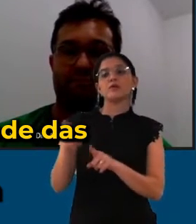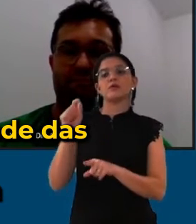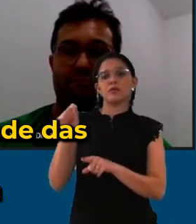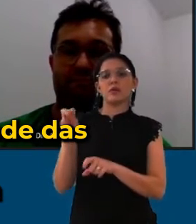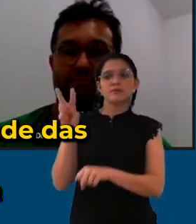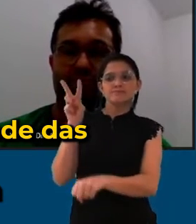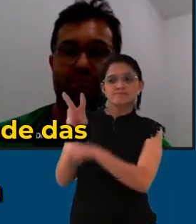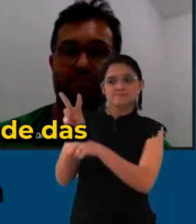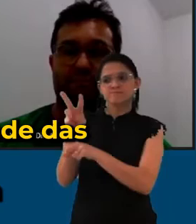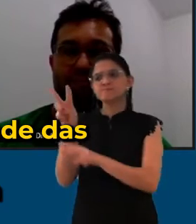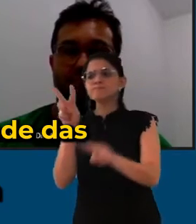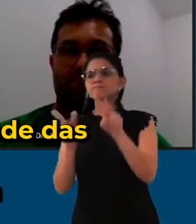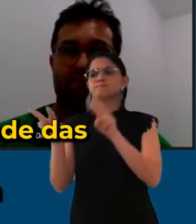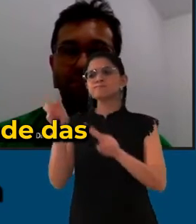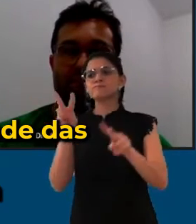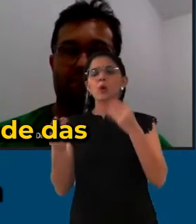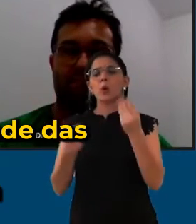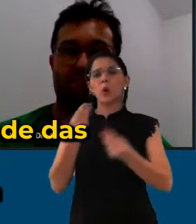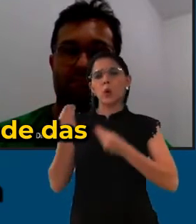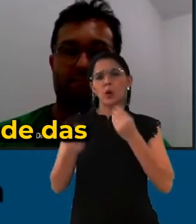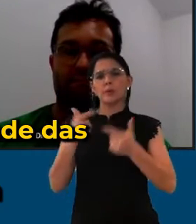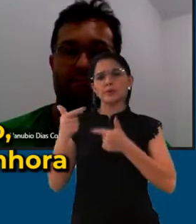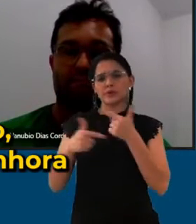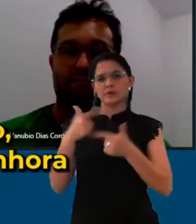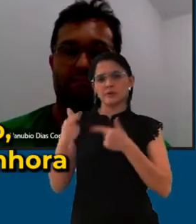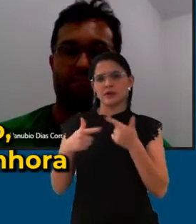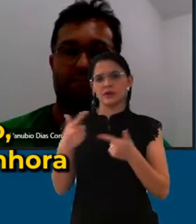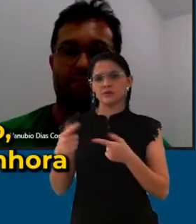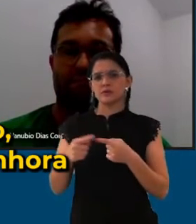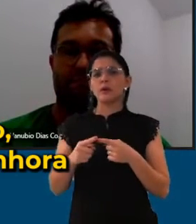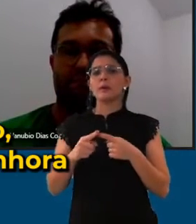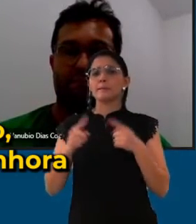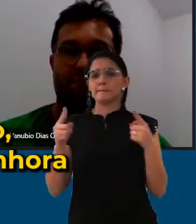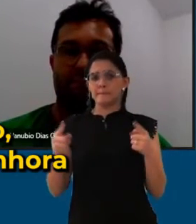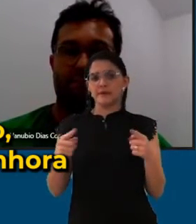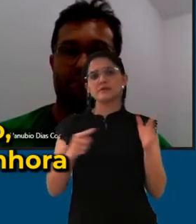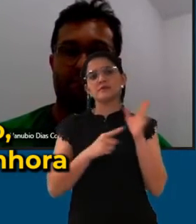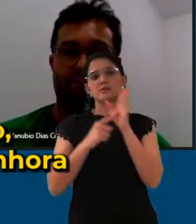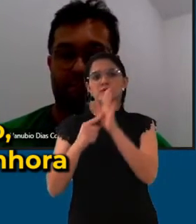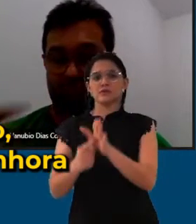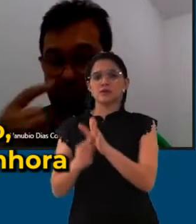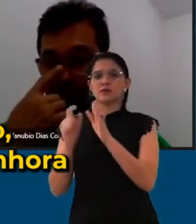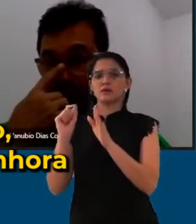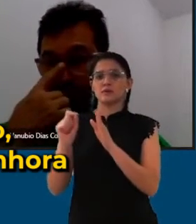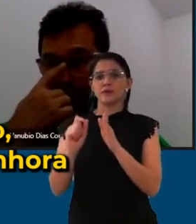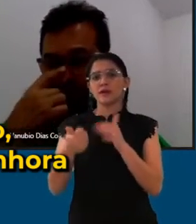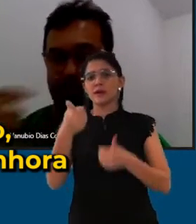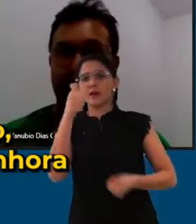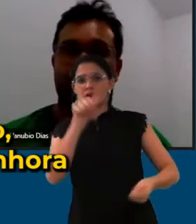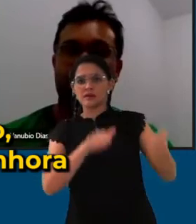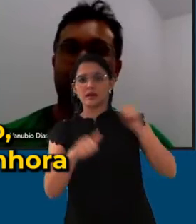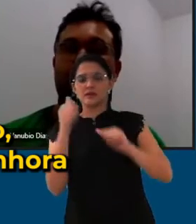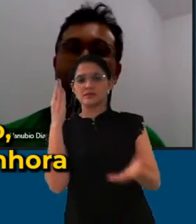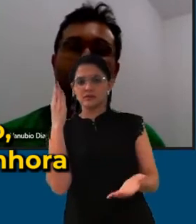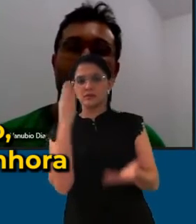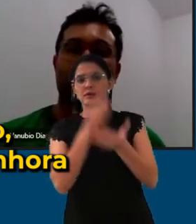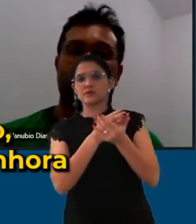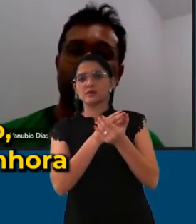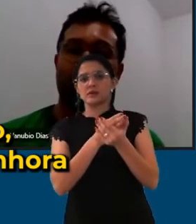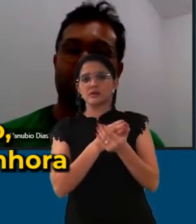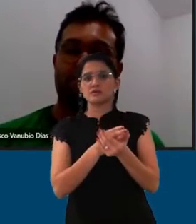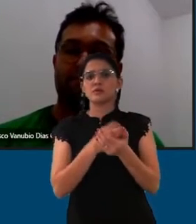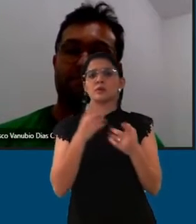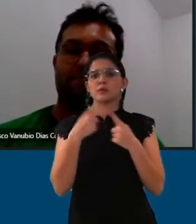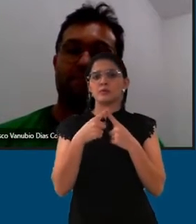das obras. Né? Mas eu vou encarecer para a senhora a preferência na análise desse processo, porque, embora seja um processo que a senhora